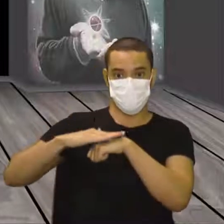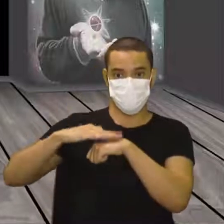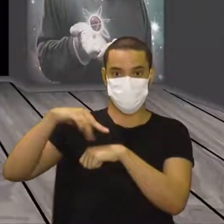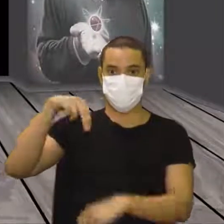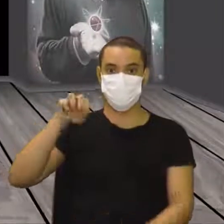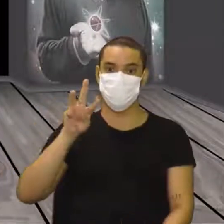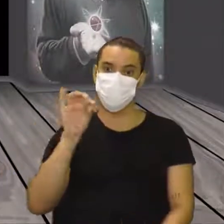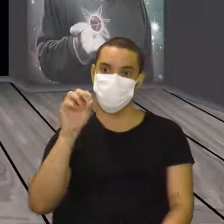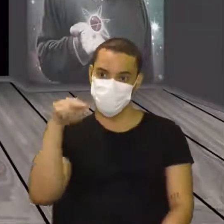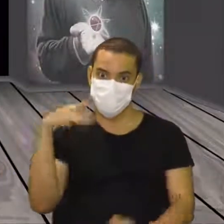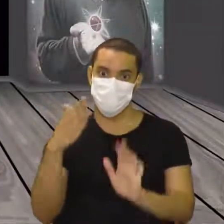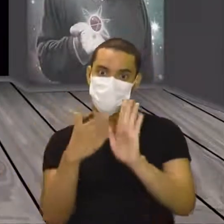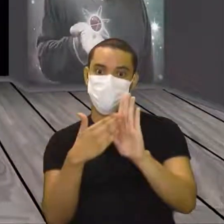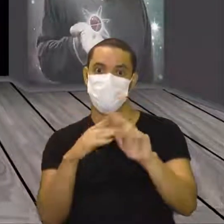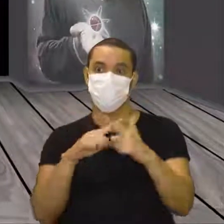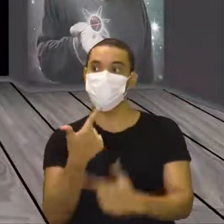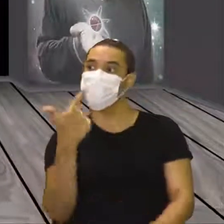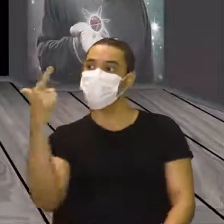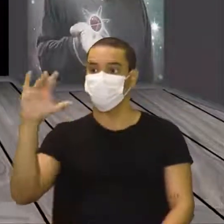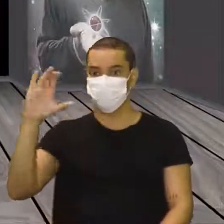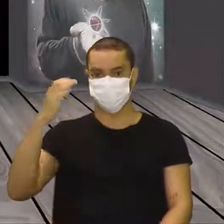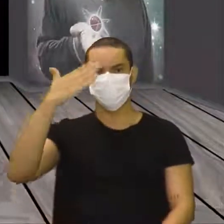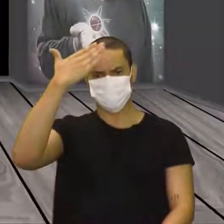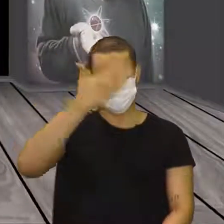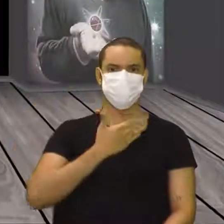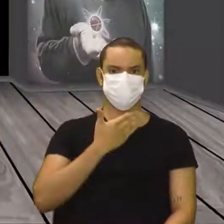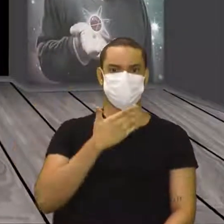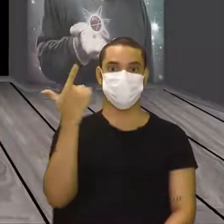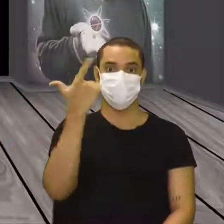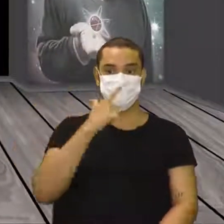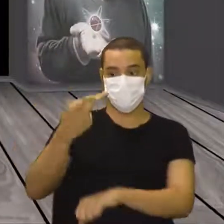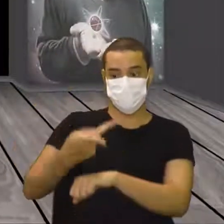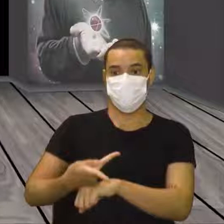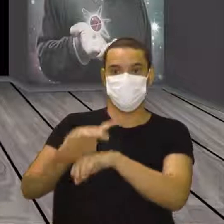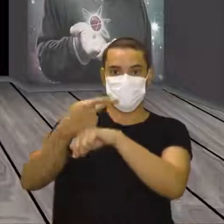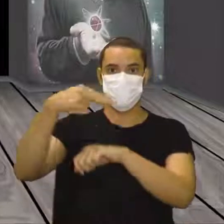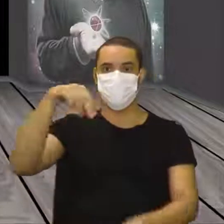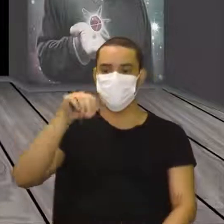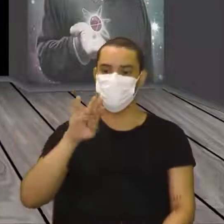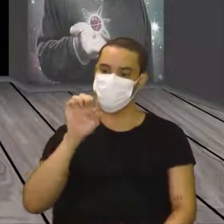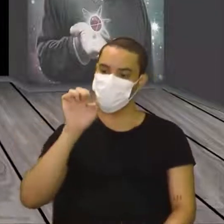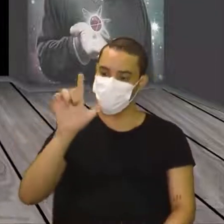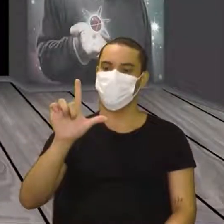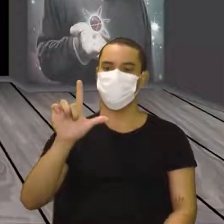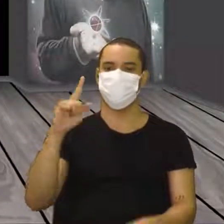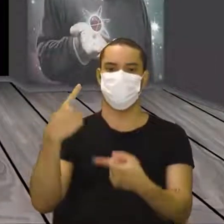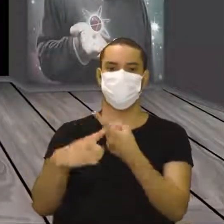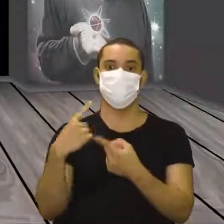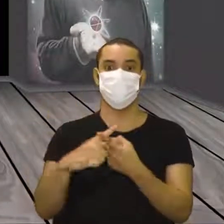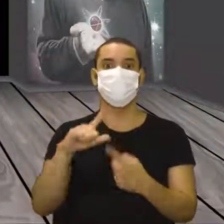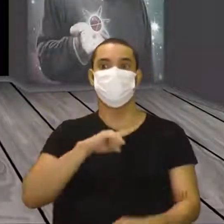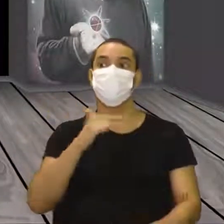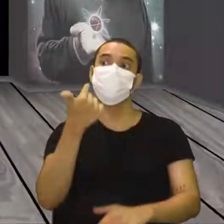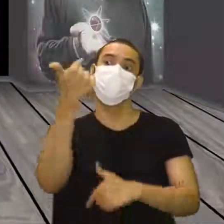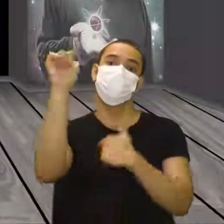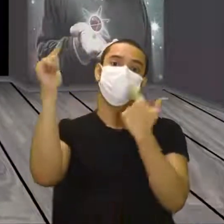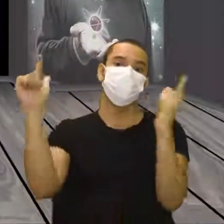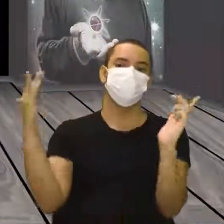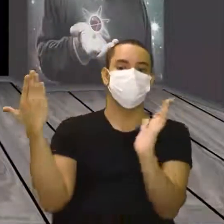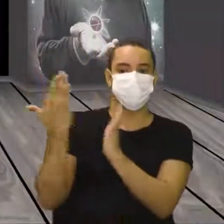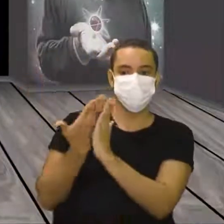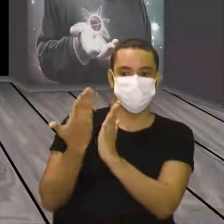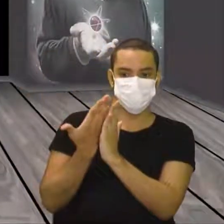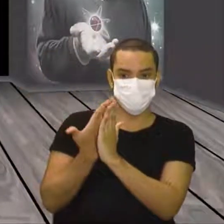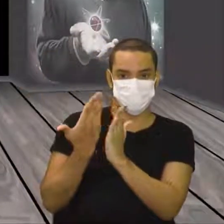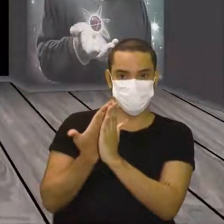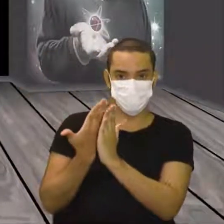um outro cientista comprovou, e ganhou até um prêmio Nobel por isso, né? Ele tem outros estudos,